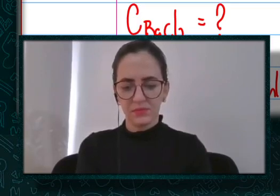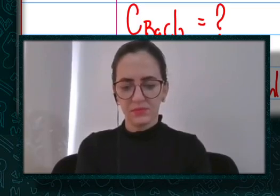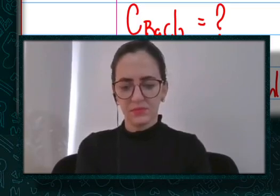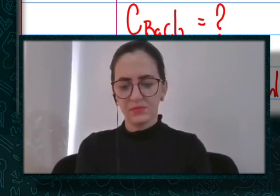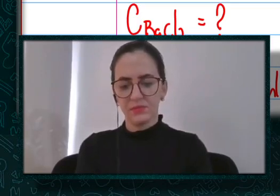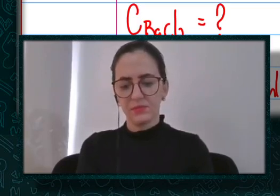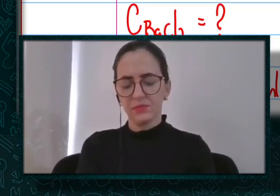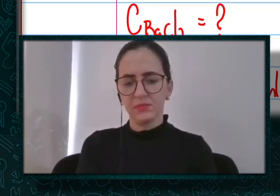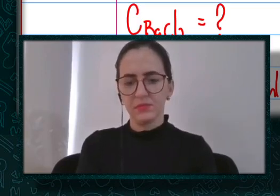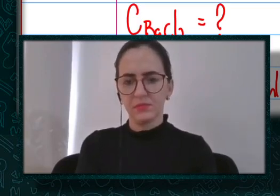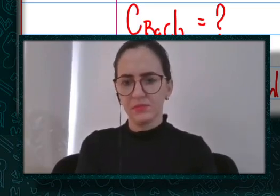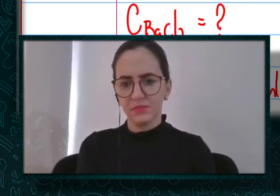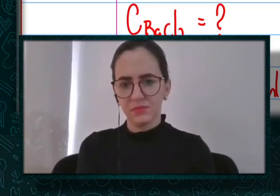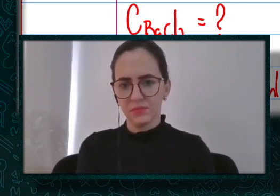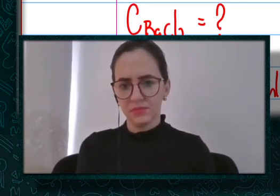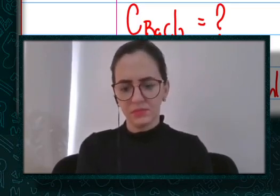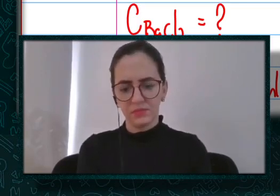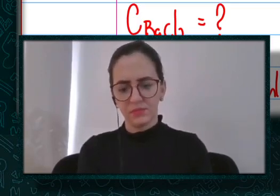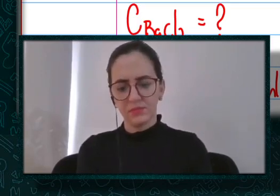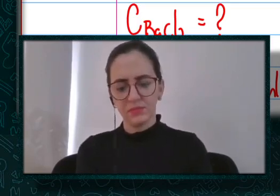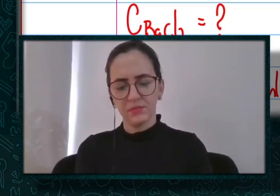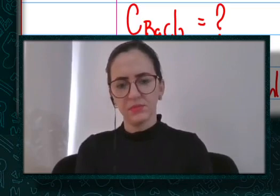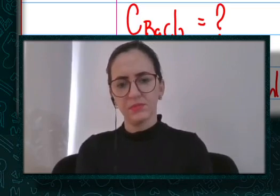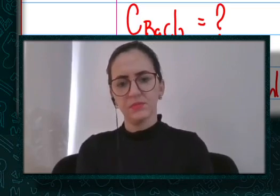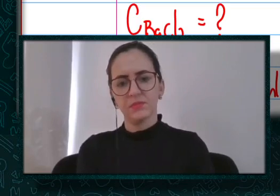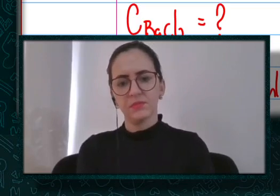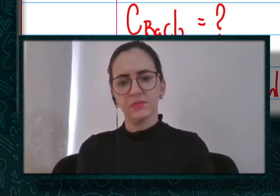desse deu